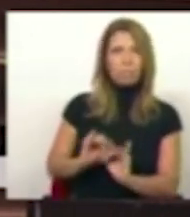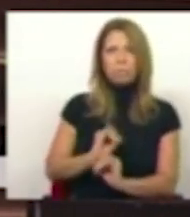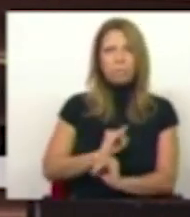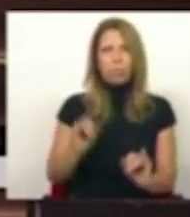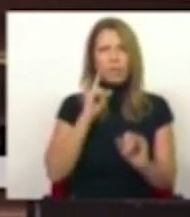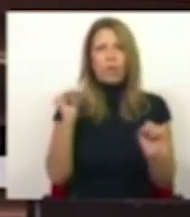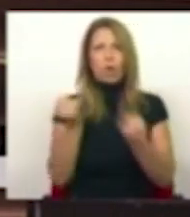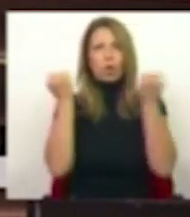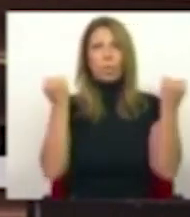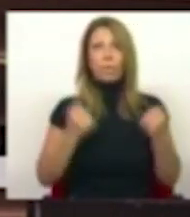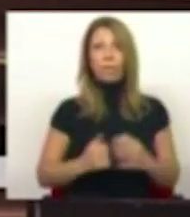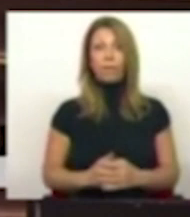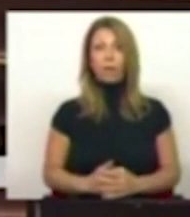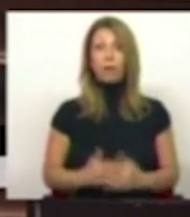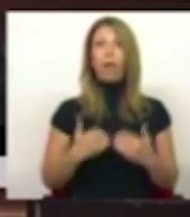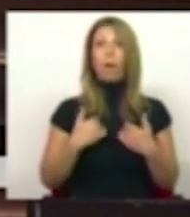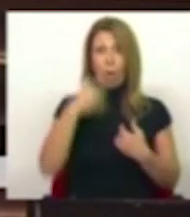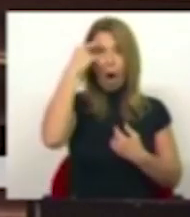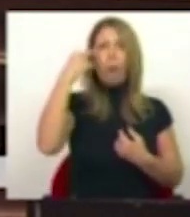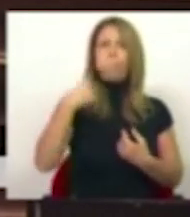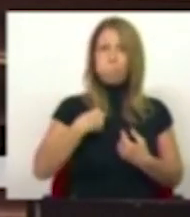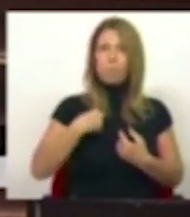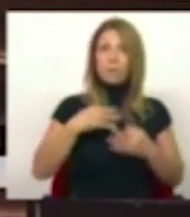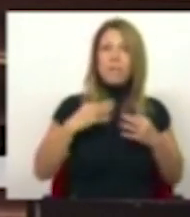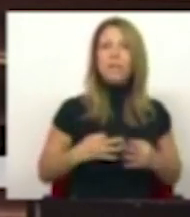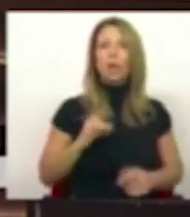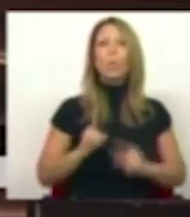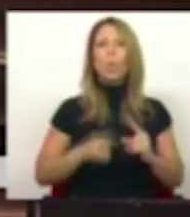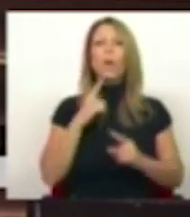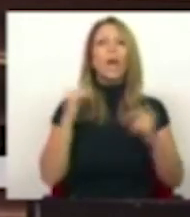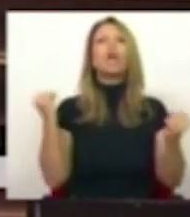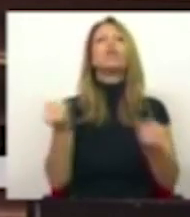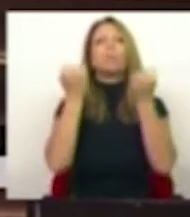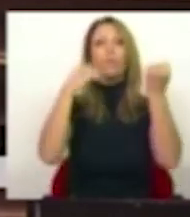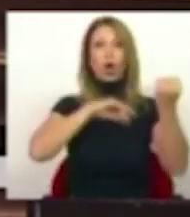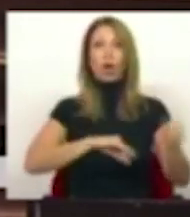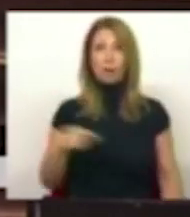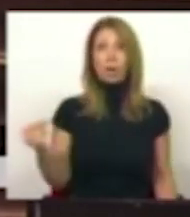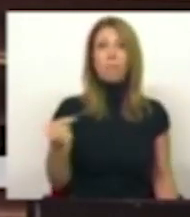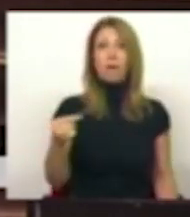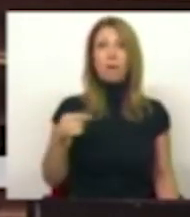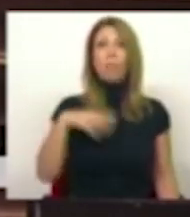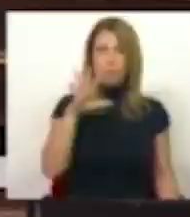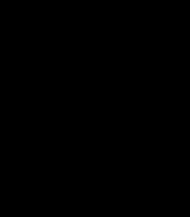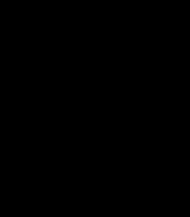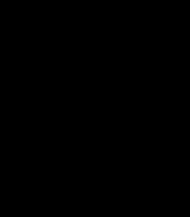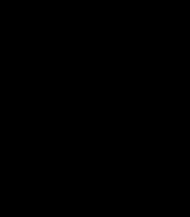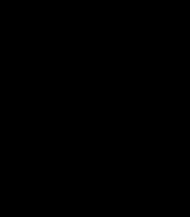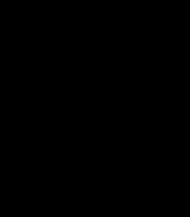sobreviver. E eu sei exatamente o que é sobreviver com um ordenado mínimo